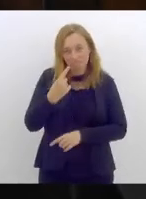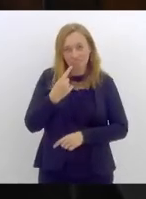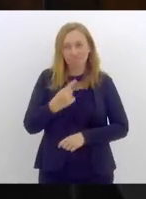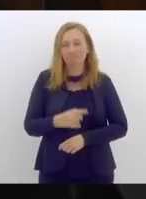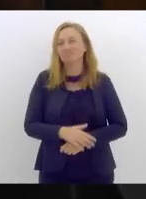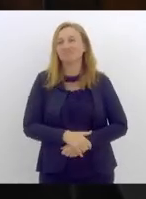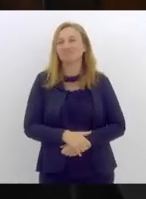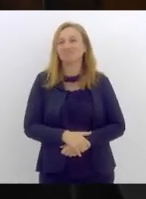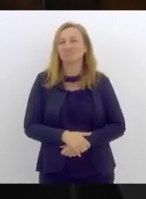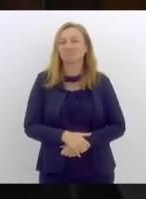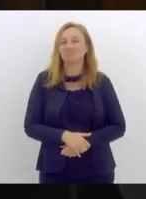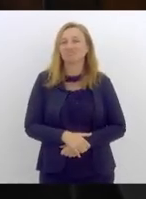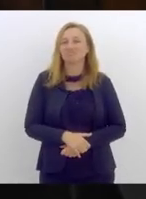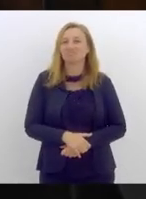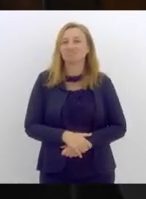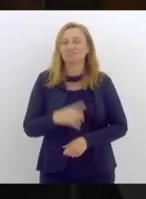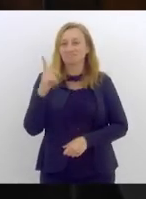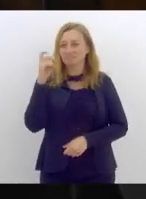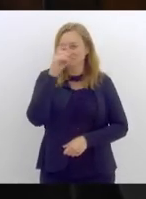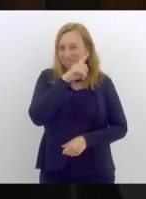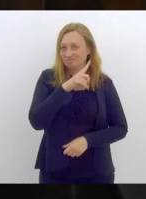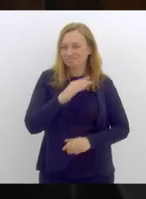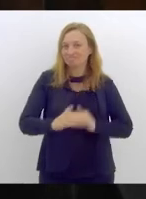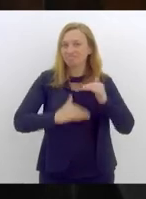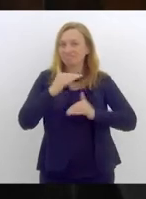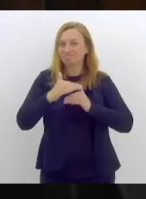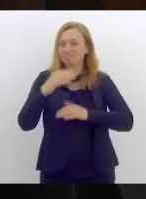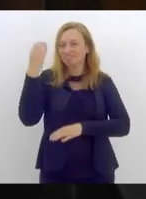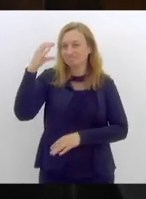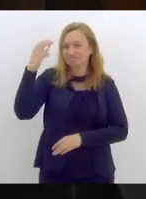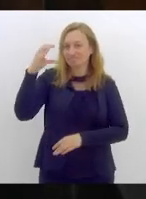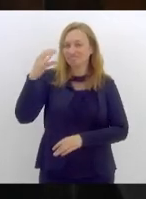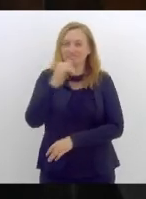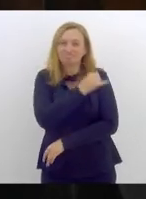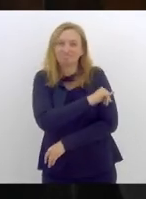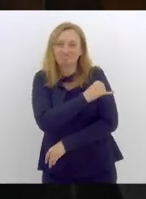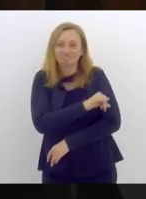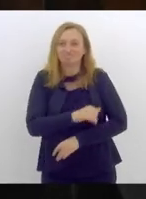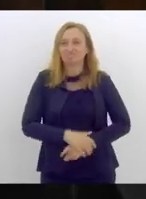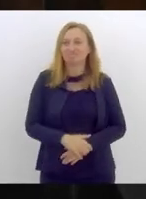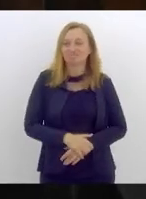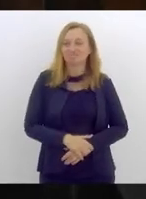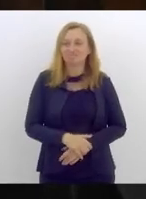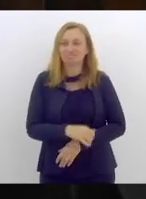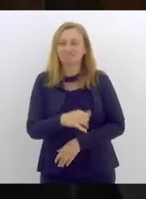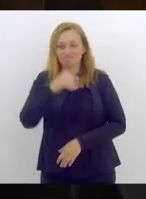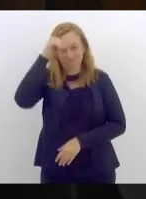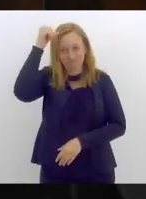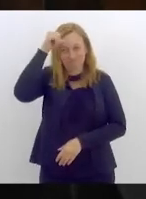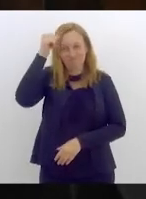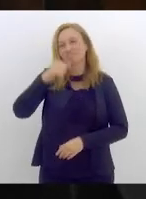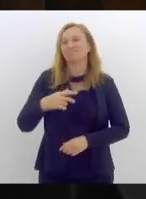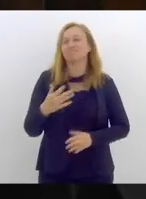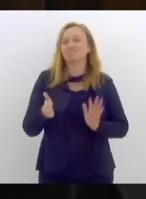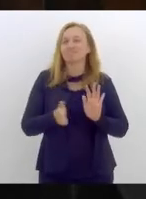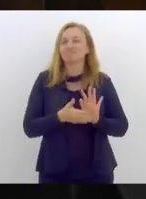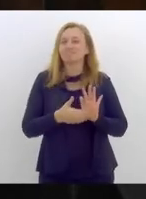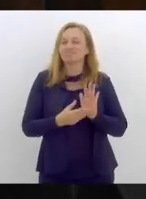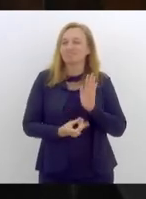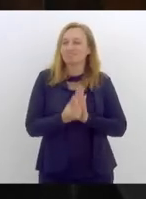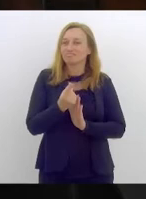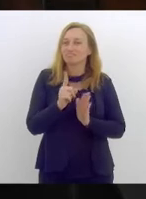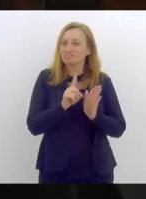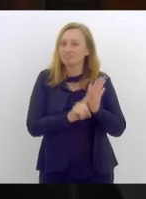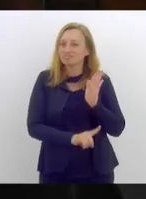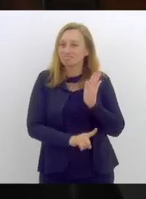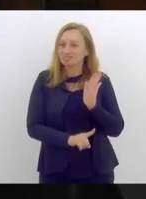este ataque duríssimo no desenvolvimento científico do Rio de Janeiro desferido por Cláudio Castro na sua proposta orçamentária e que